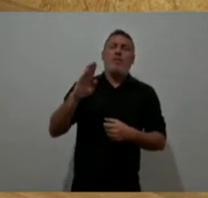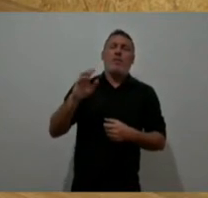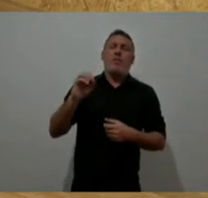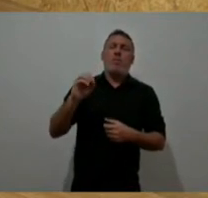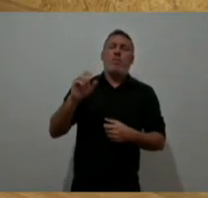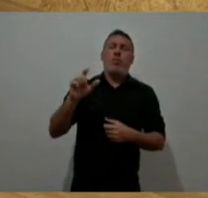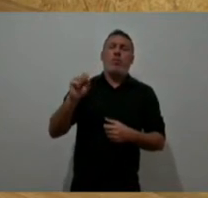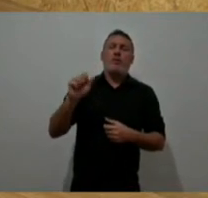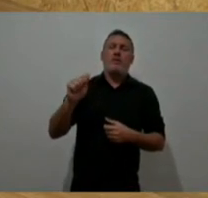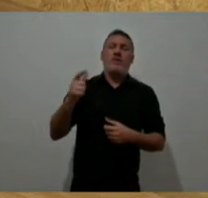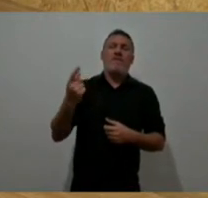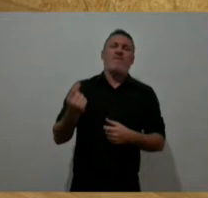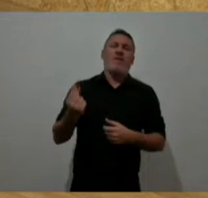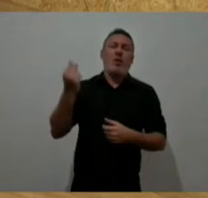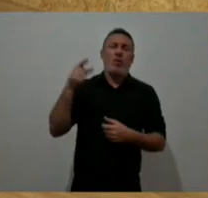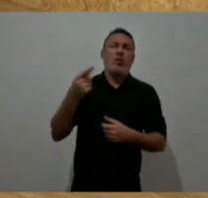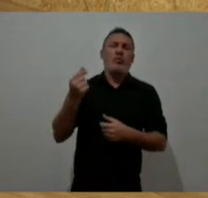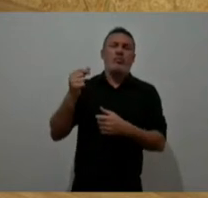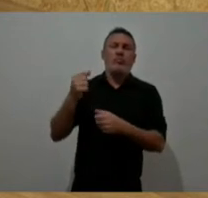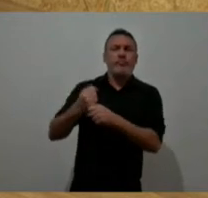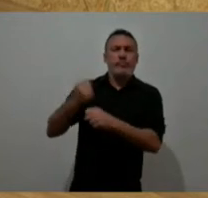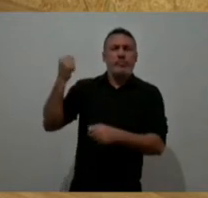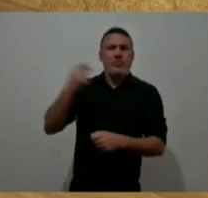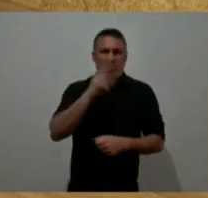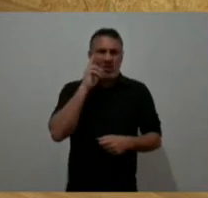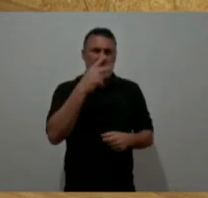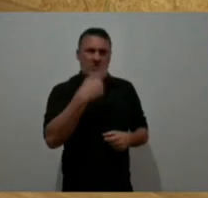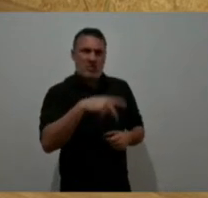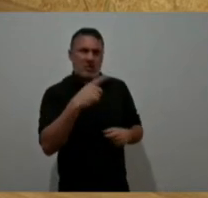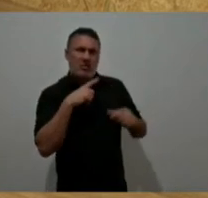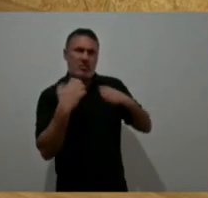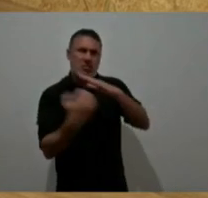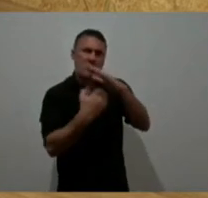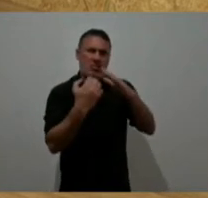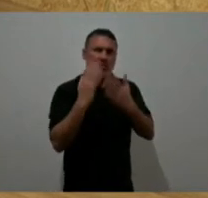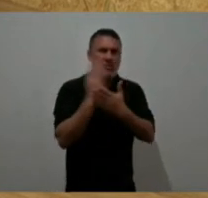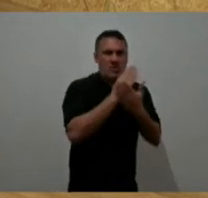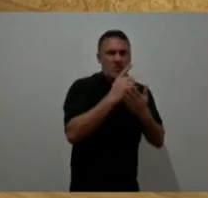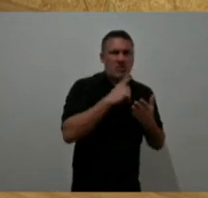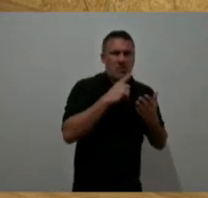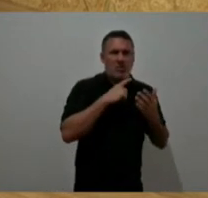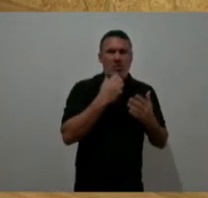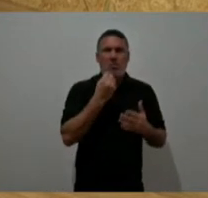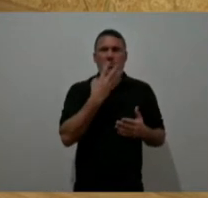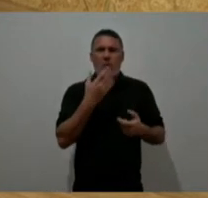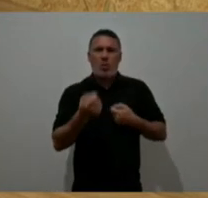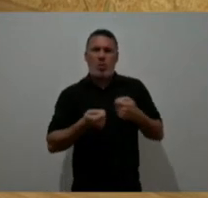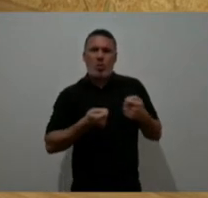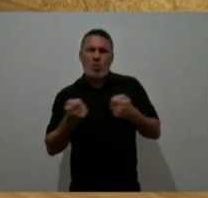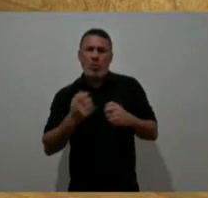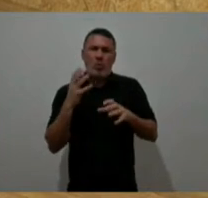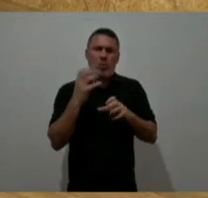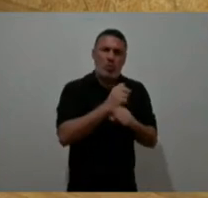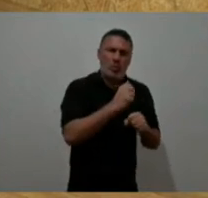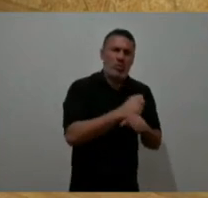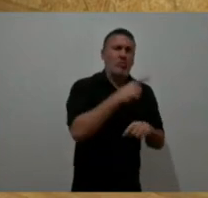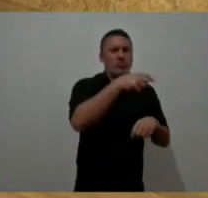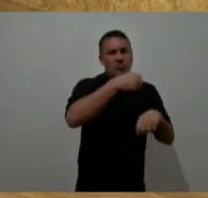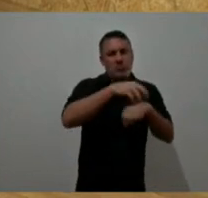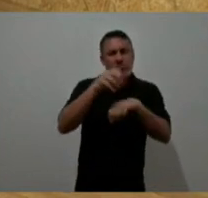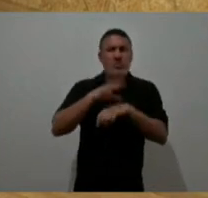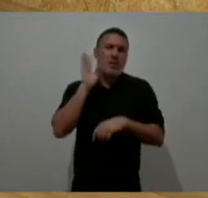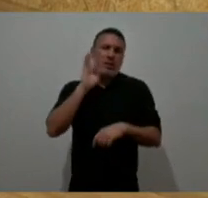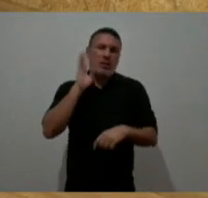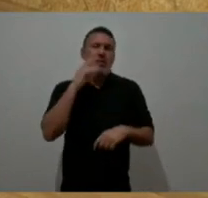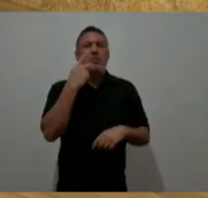vê algum case aqui, alguns cases aqui no Espírito Santo de boa governança, que é bacana citar, e a sua análise sobre a conjuntura